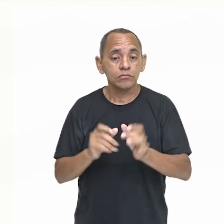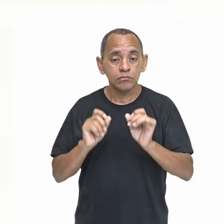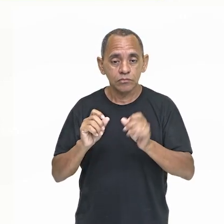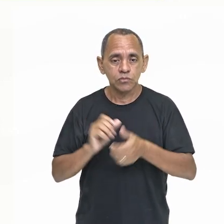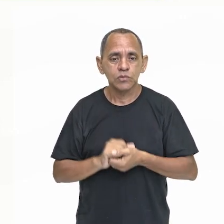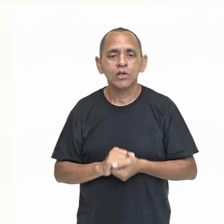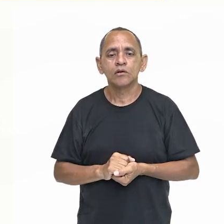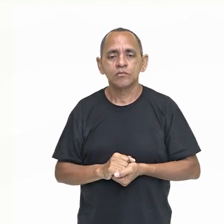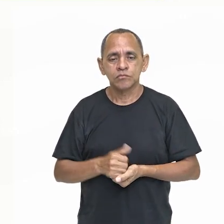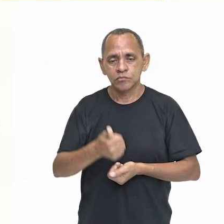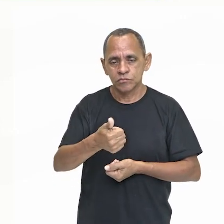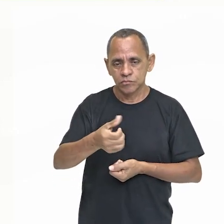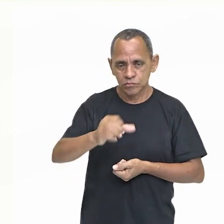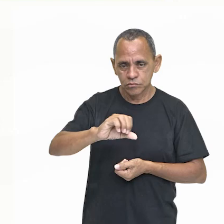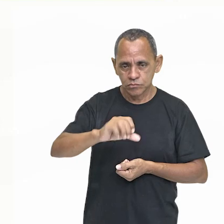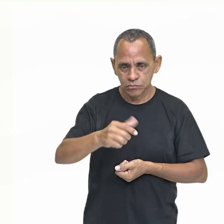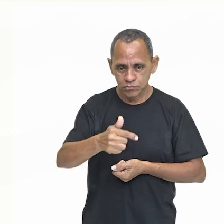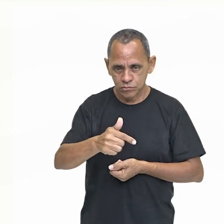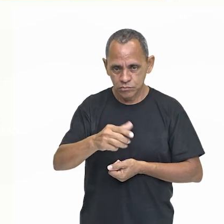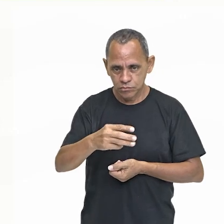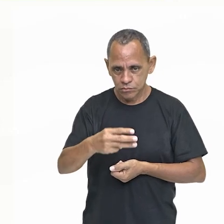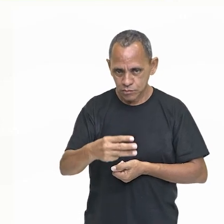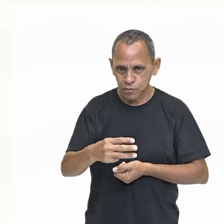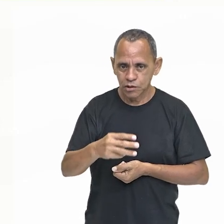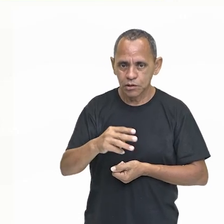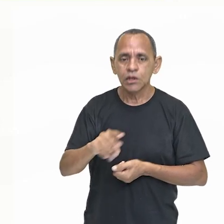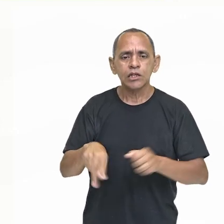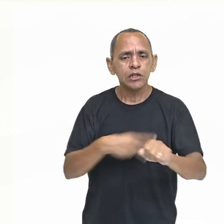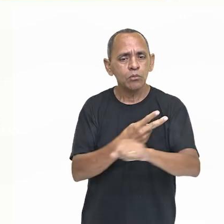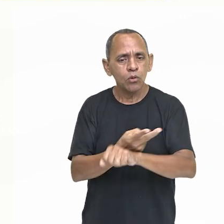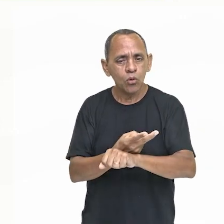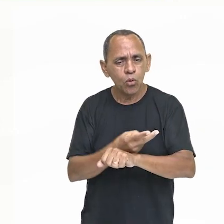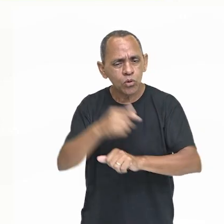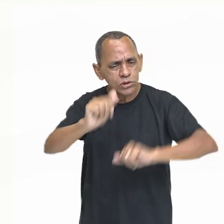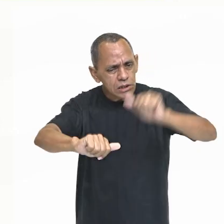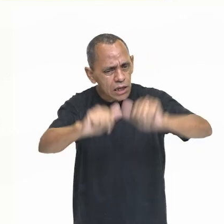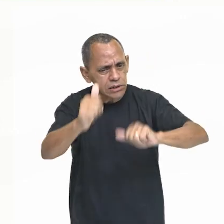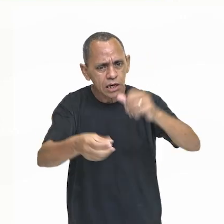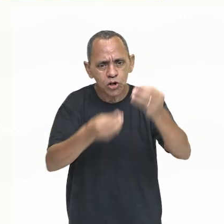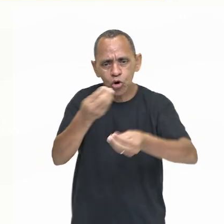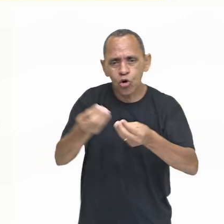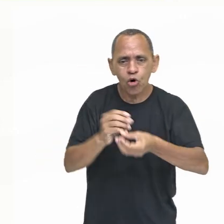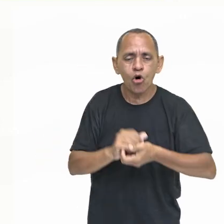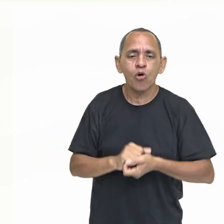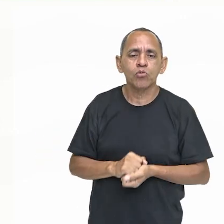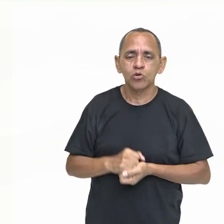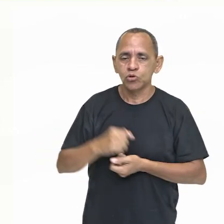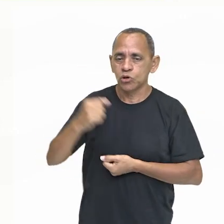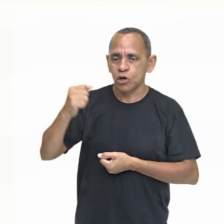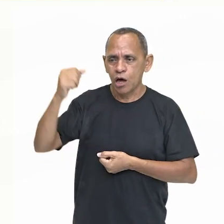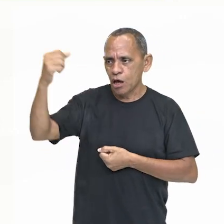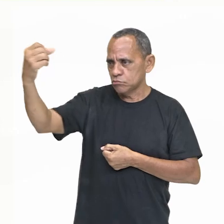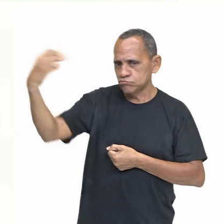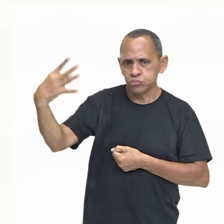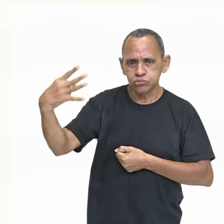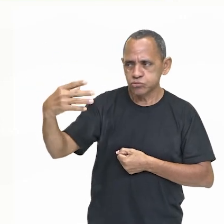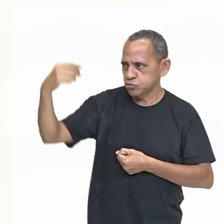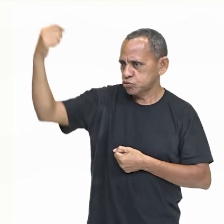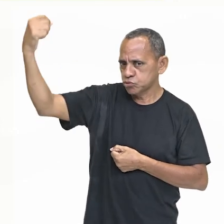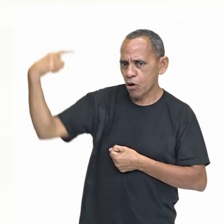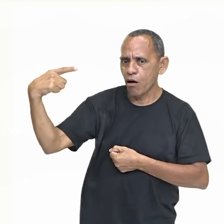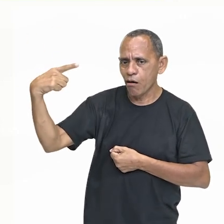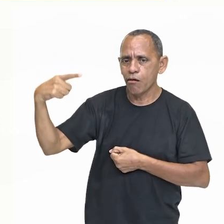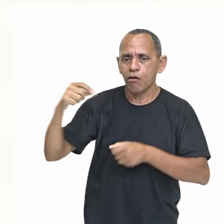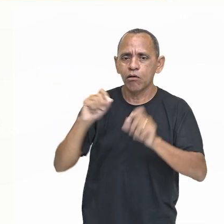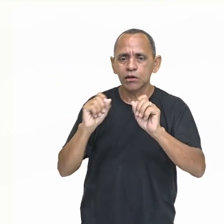1973. Aí, depois disso, aí vieram analisar e o raio solar é um fluxo contínuo